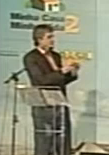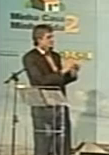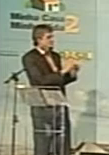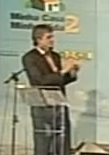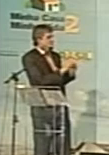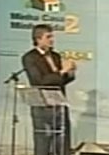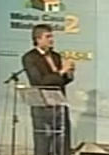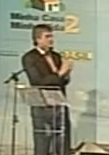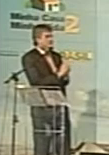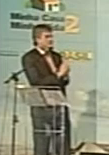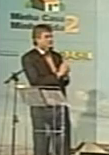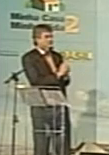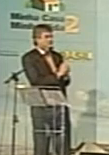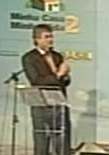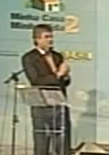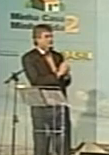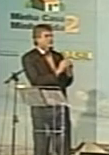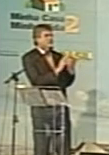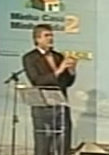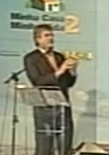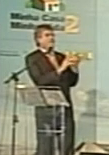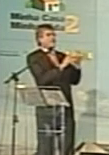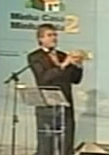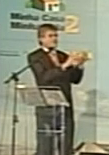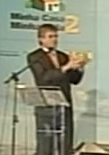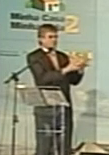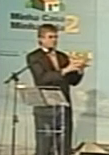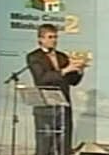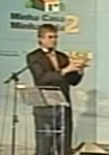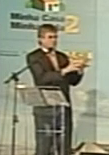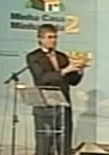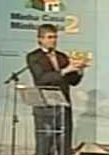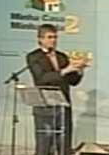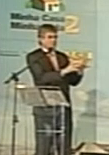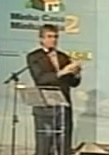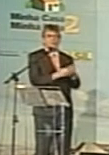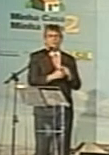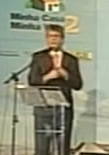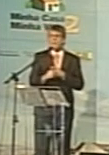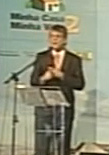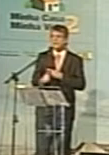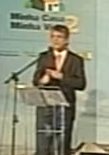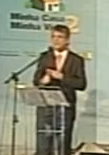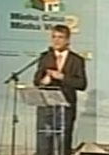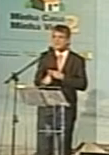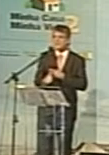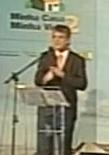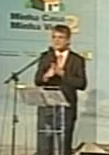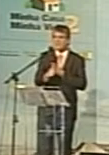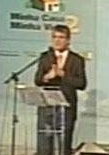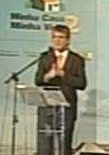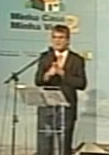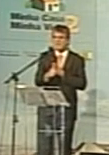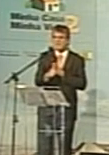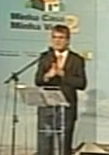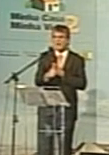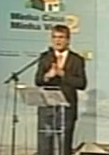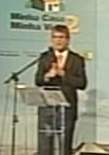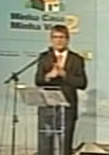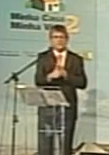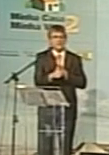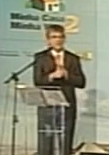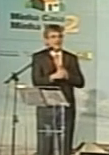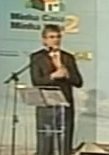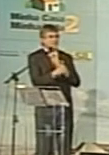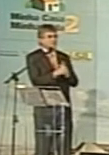Casa Minha Vida subsequente tem exatamente esse foco. É o foco de um país que precisa se desenvolver cada vez